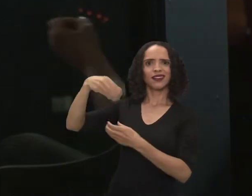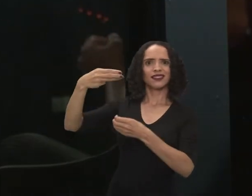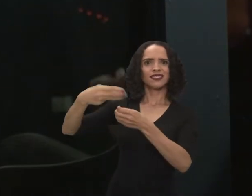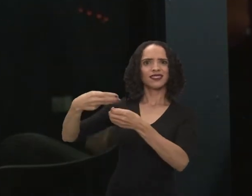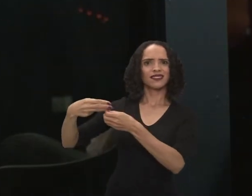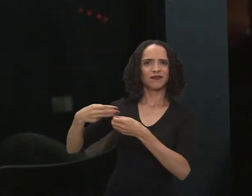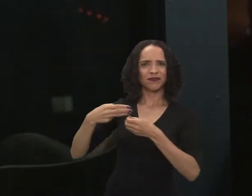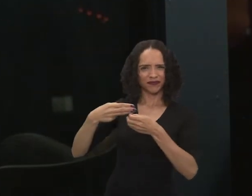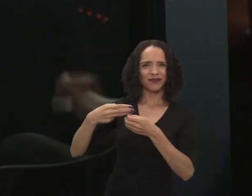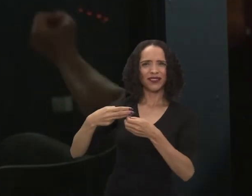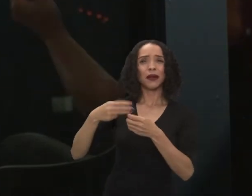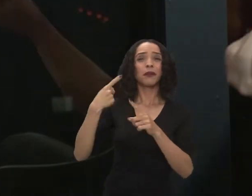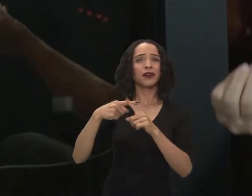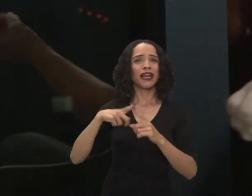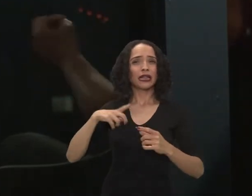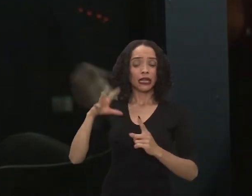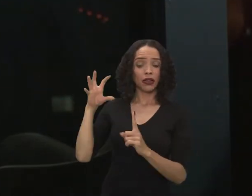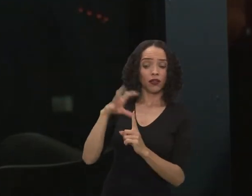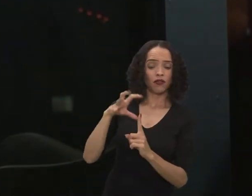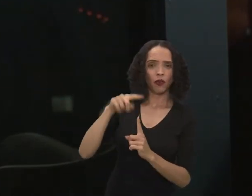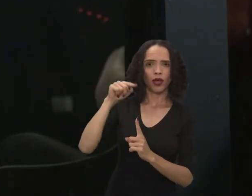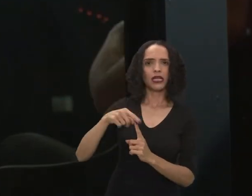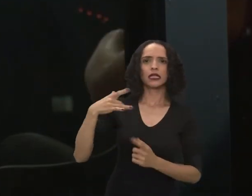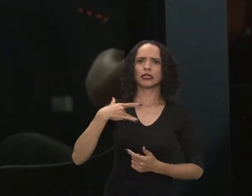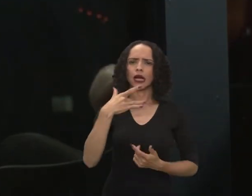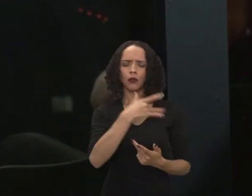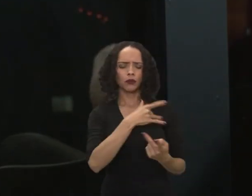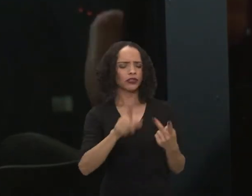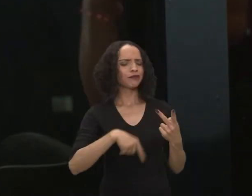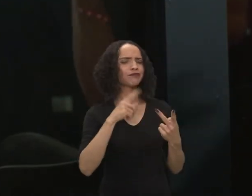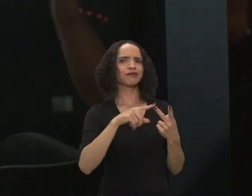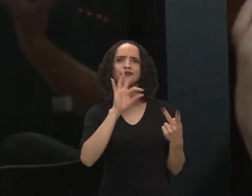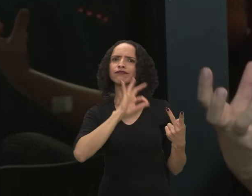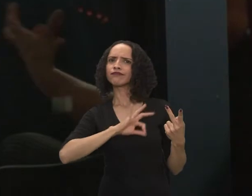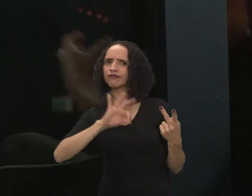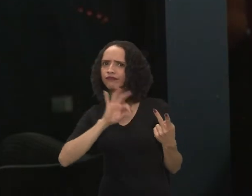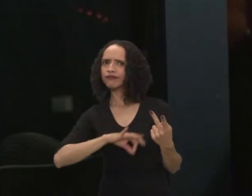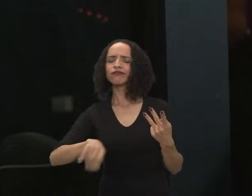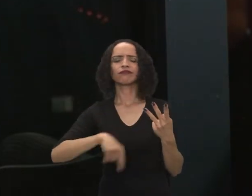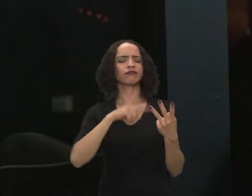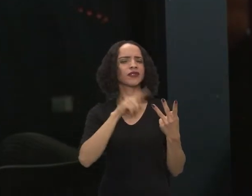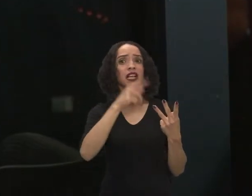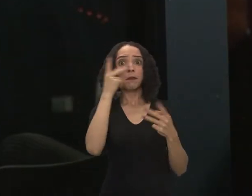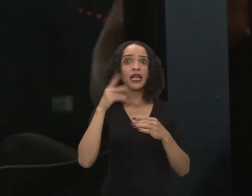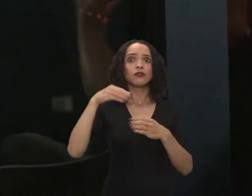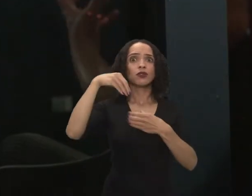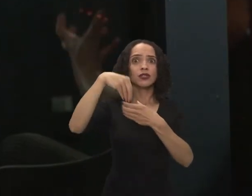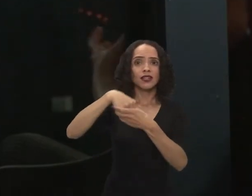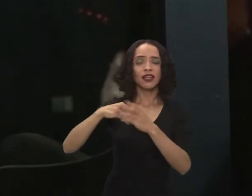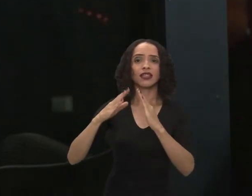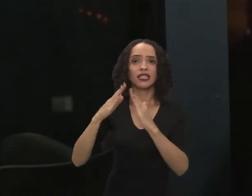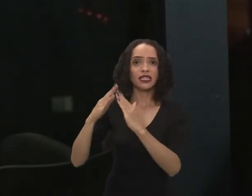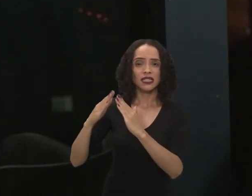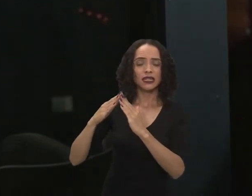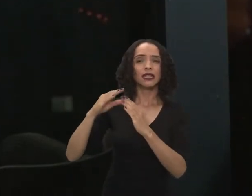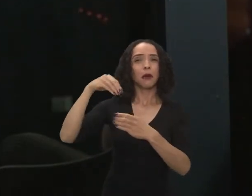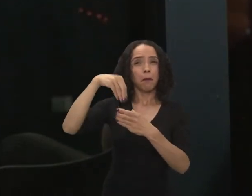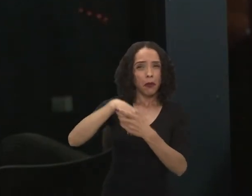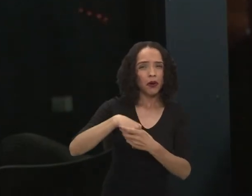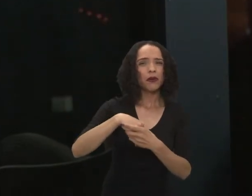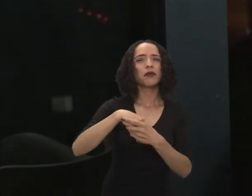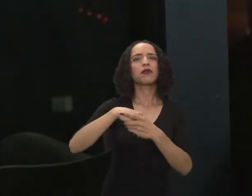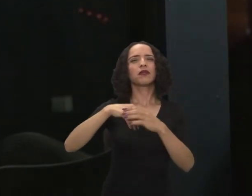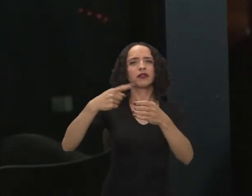na saúde, por exemplo, na renda das pessoas que estão na cidade, mais de quem está lá no campo e nos pequenos